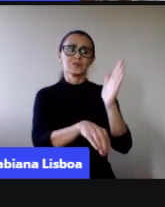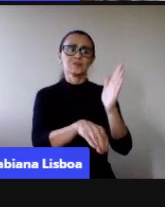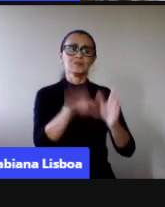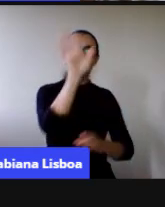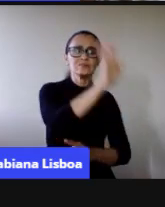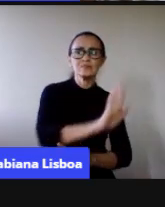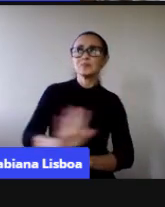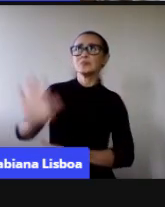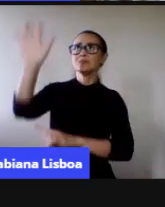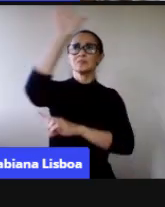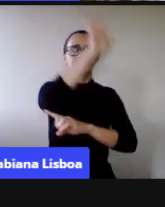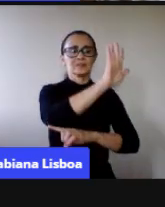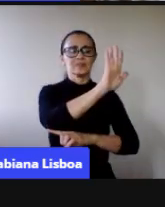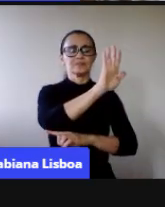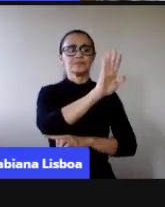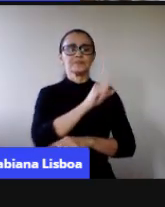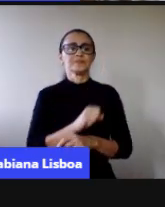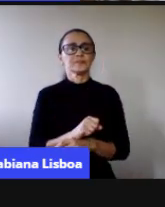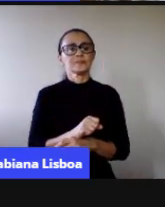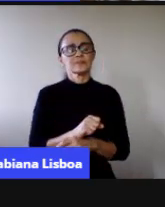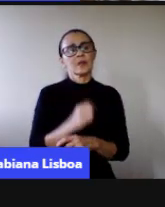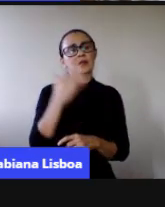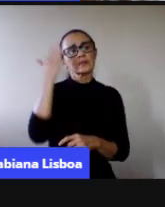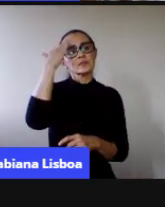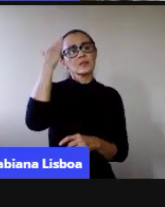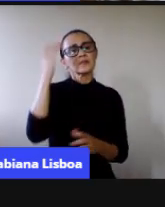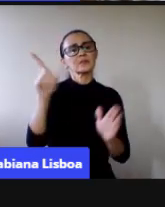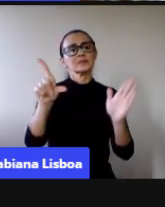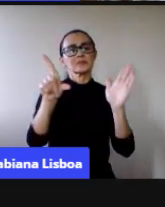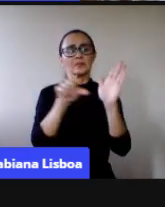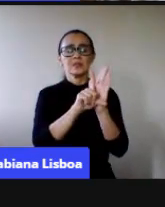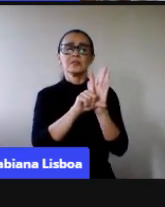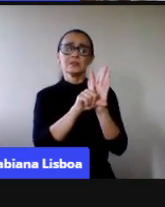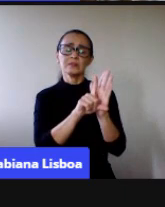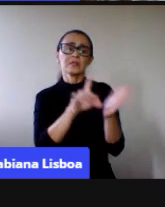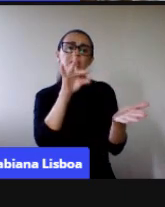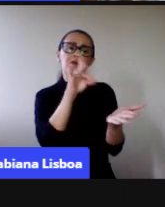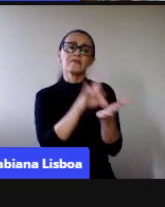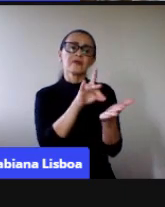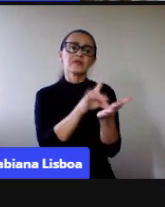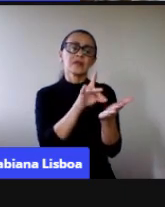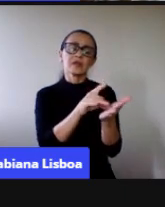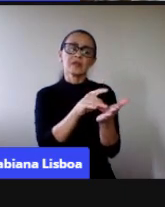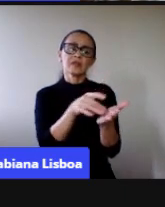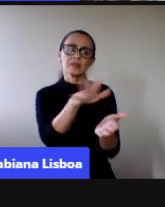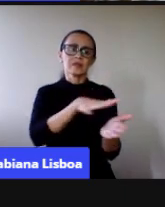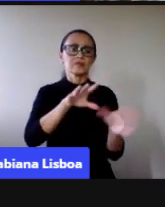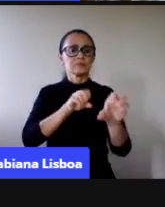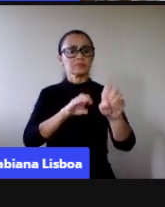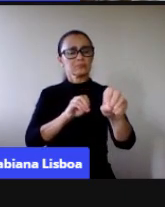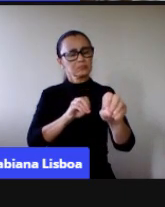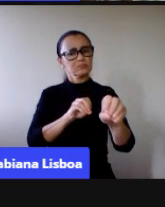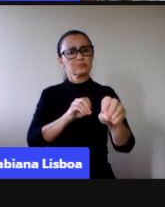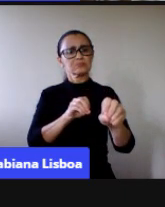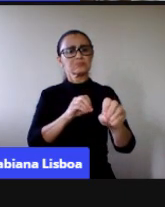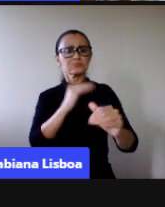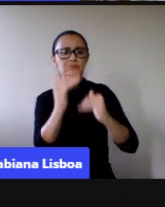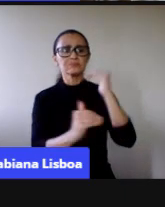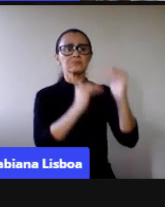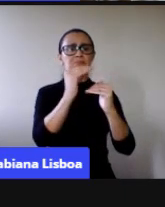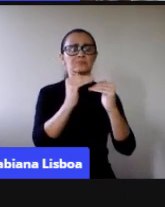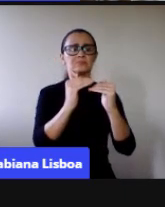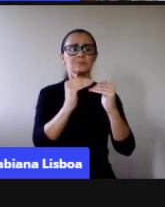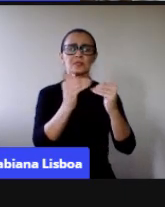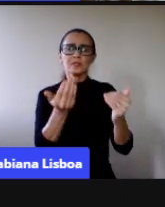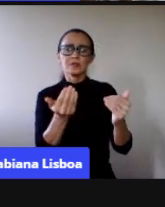Então, a gente reconhece que essas leis, elas são um grande avanço no campo educacional, né? Que favorece a compreensão da história